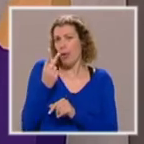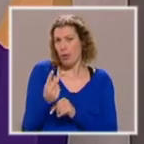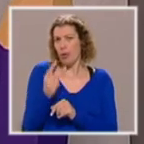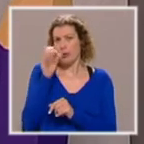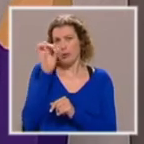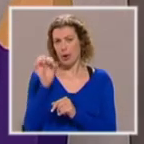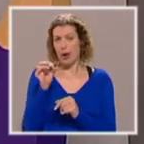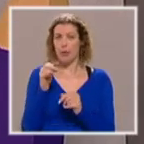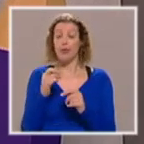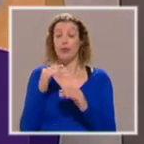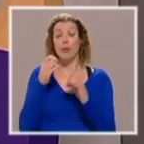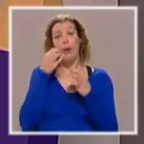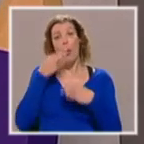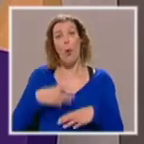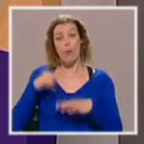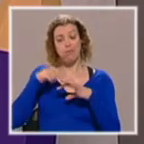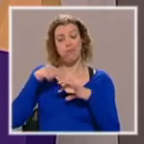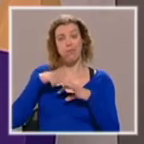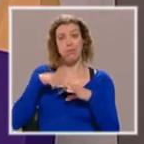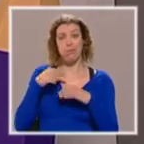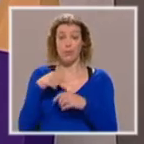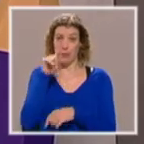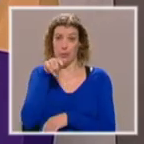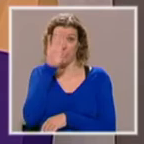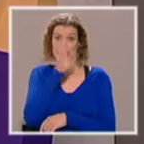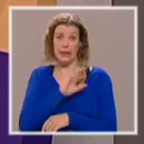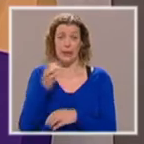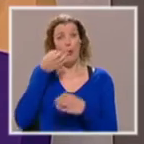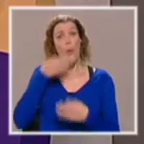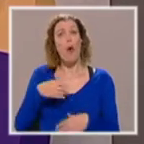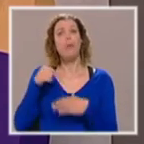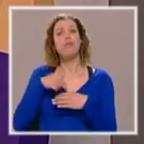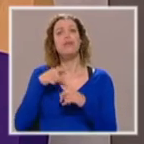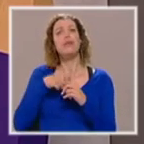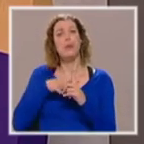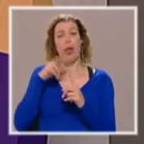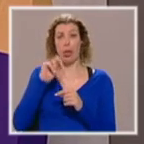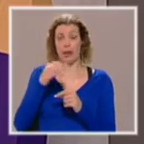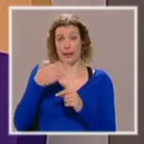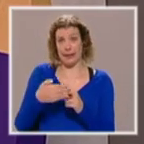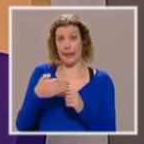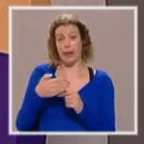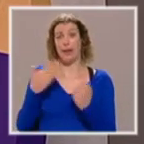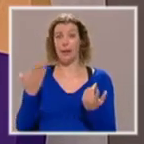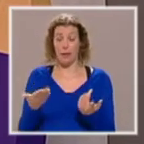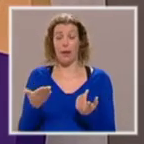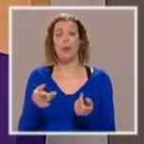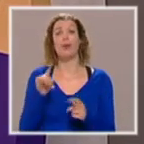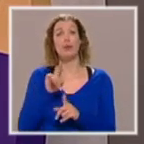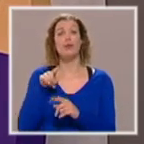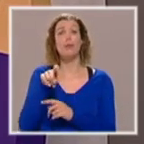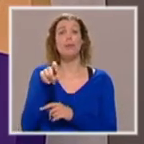à temperatura corporal. Sabendo que a nossa temperatura corporal é de cerca de 37 graus, tal significa que